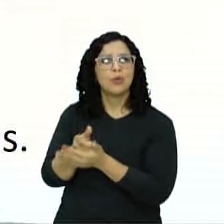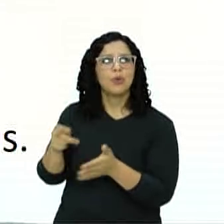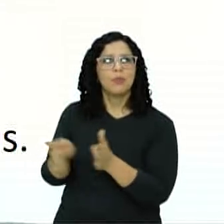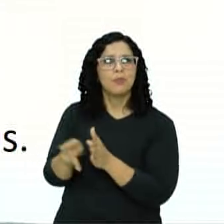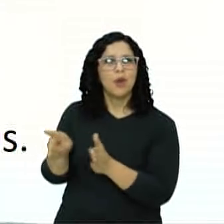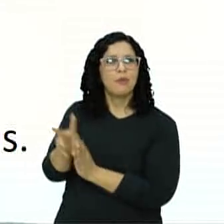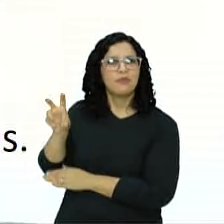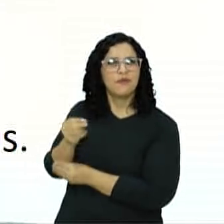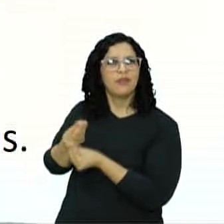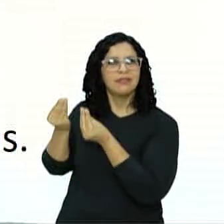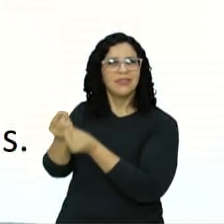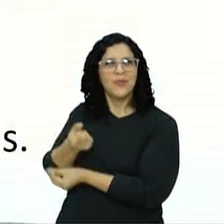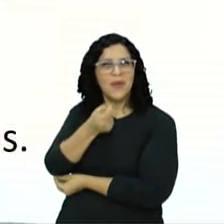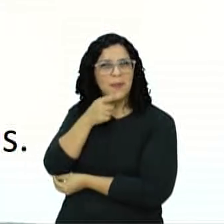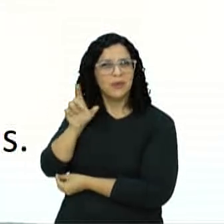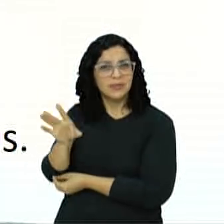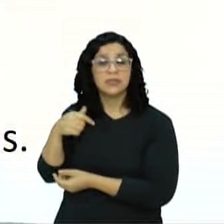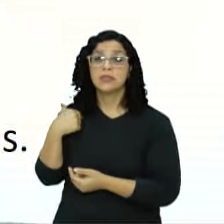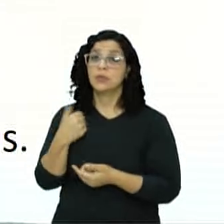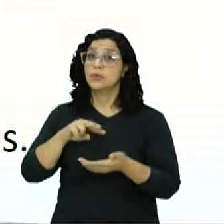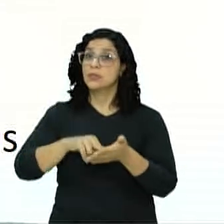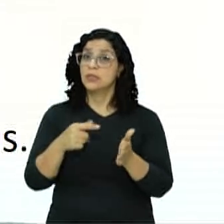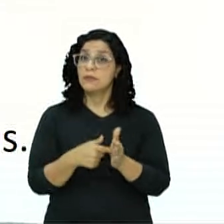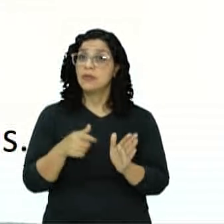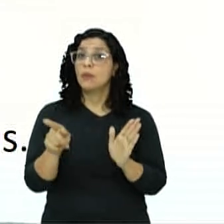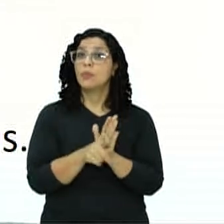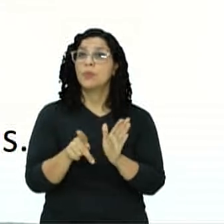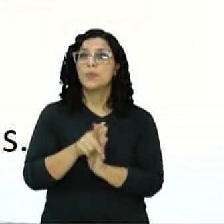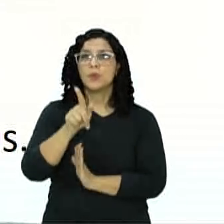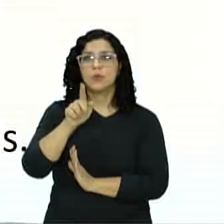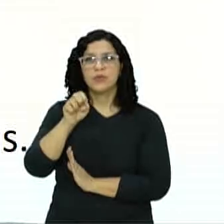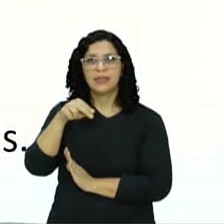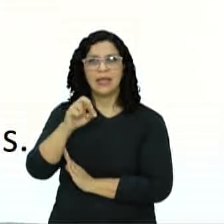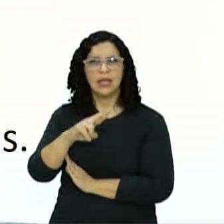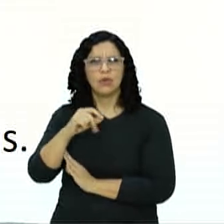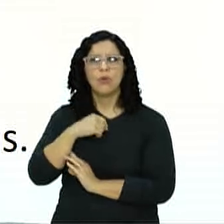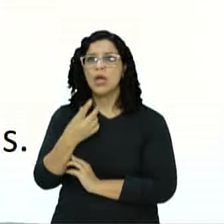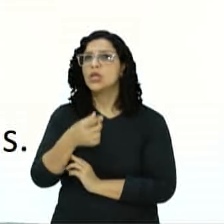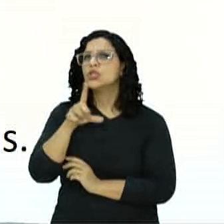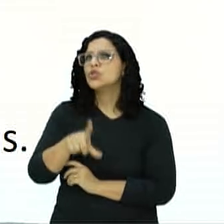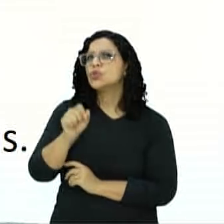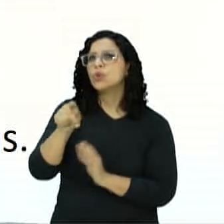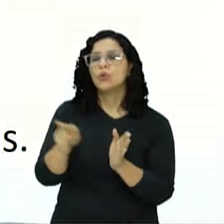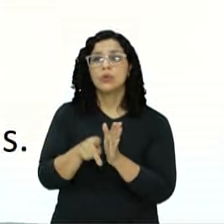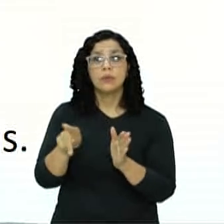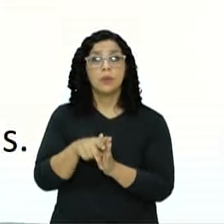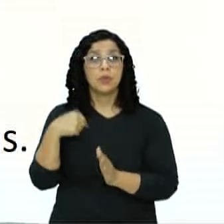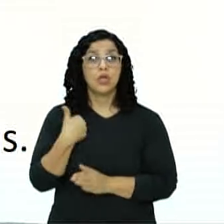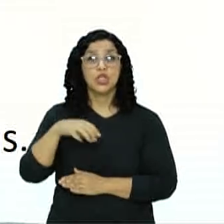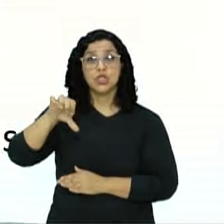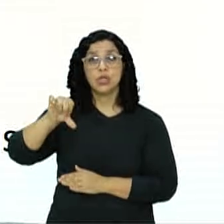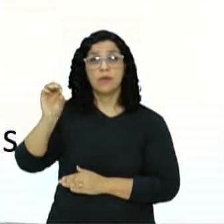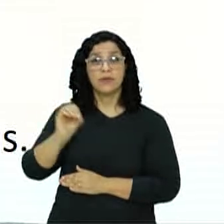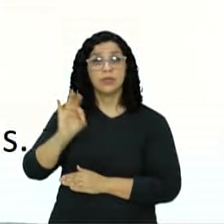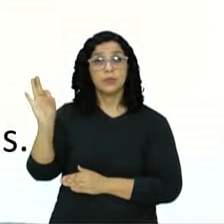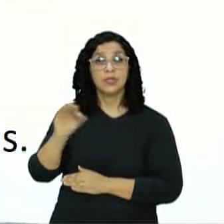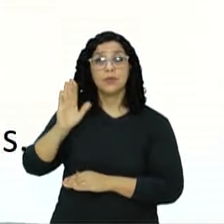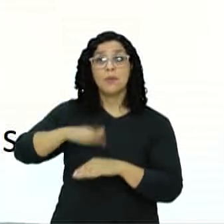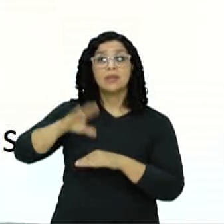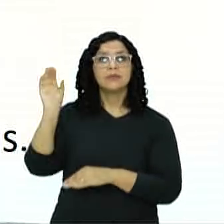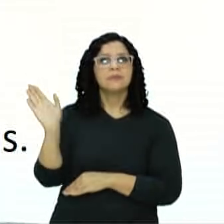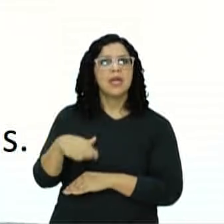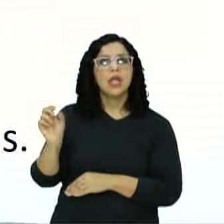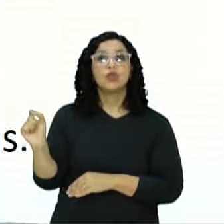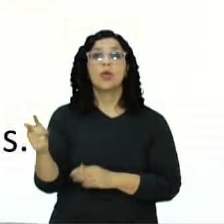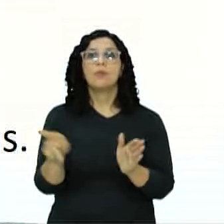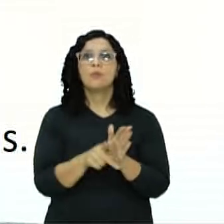ela um remédio desse, né? Os remédios genéricos são uma opção de até 90% mais barata